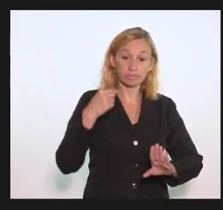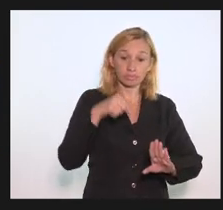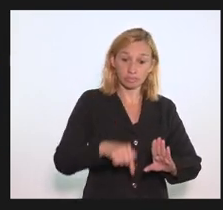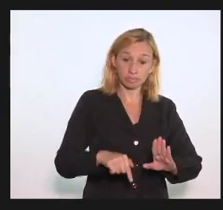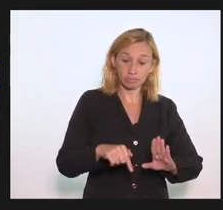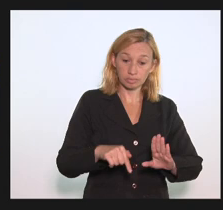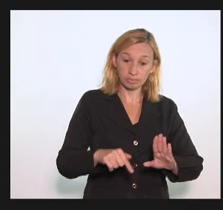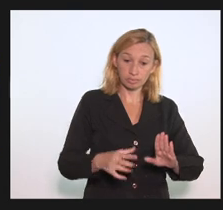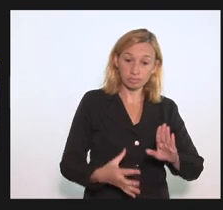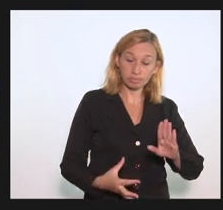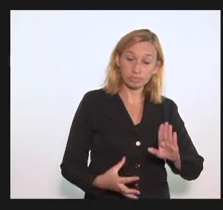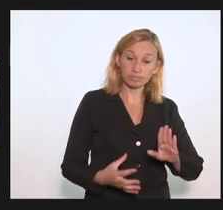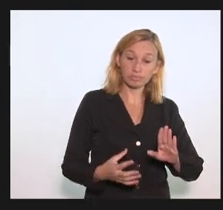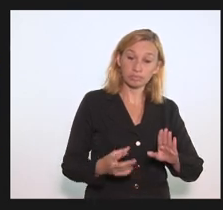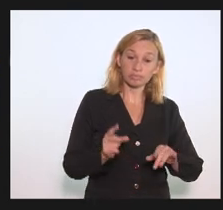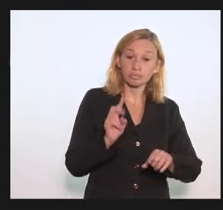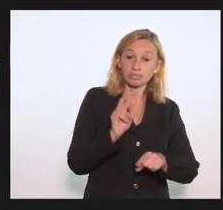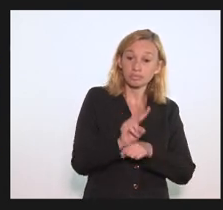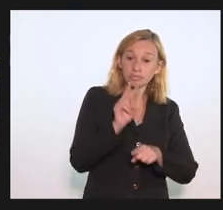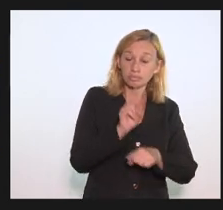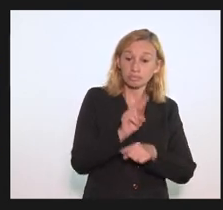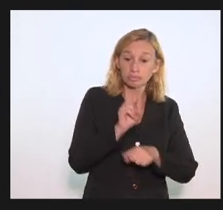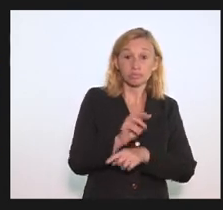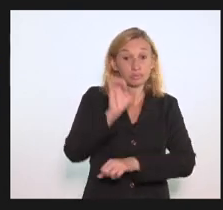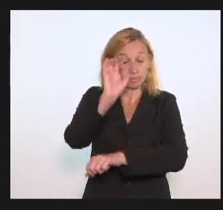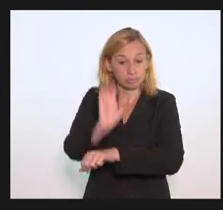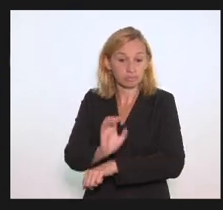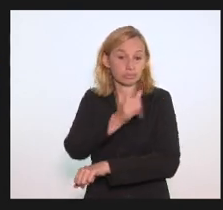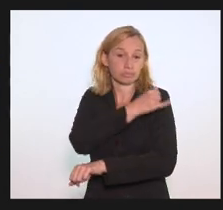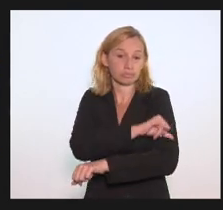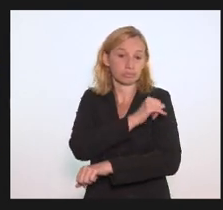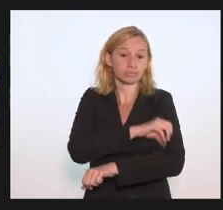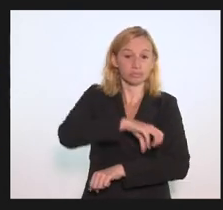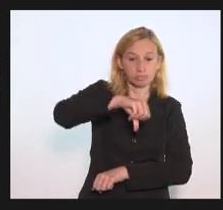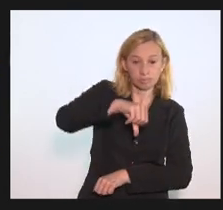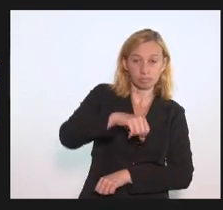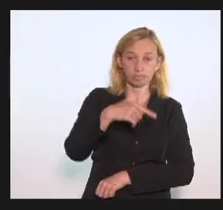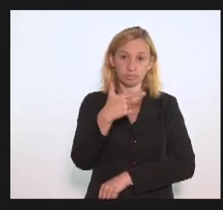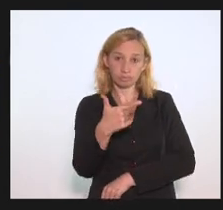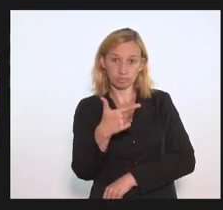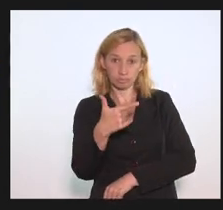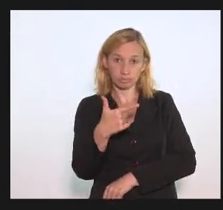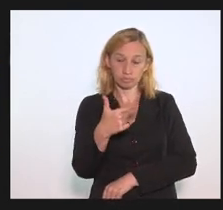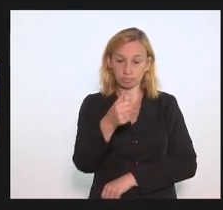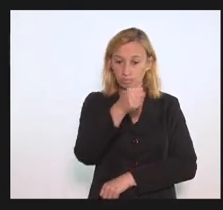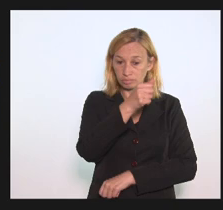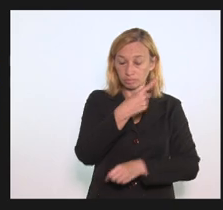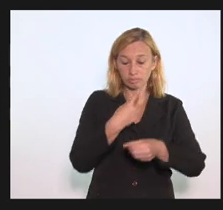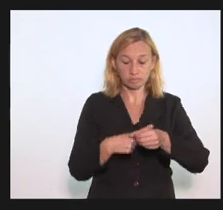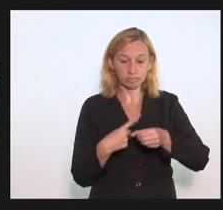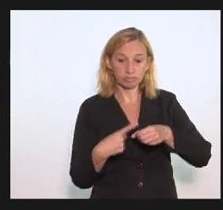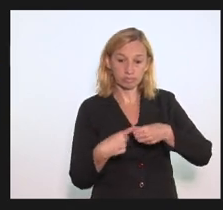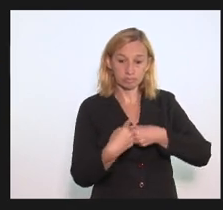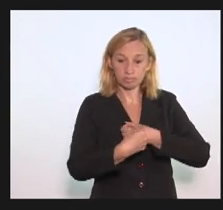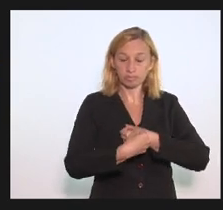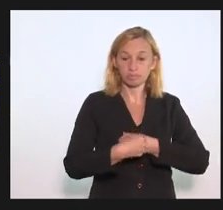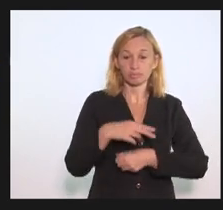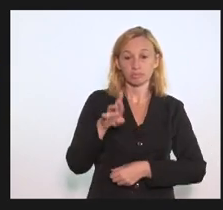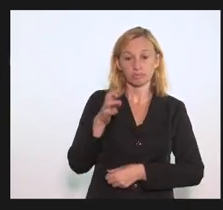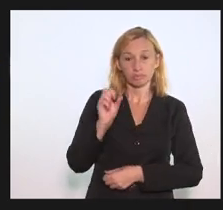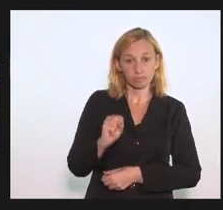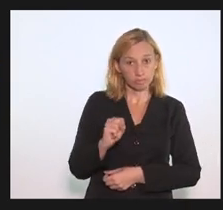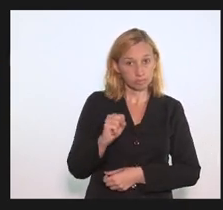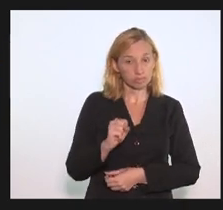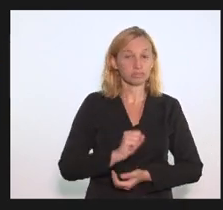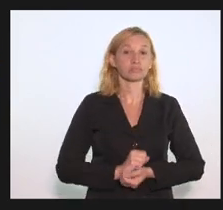defender o Estado do Rio de Janeiro e os 92 municípios com relação aos royalties, com